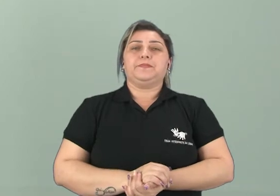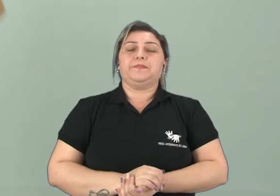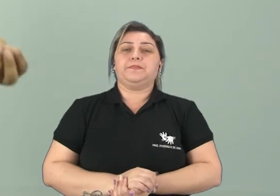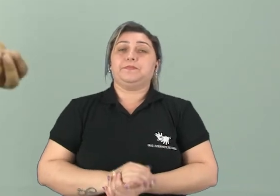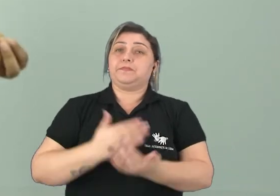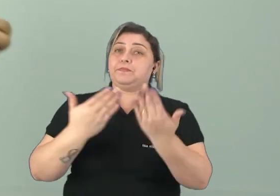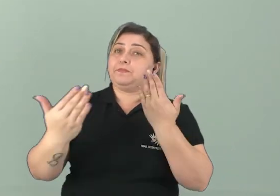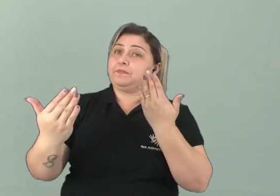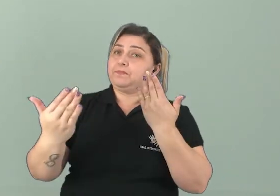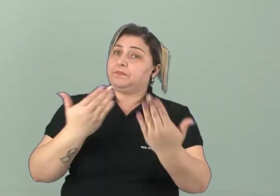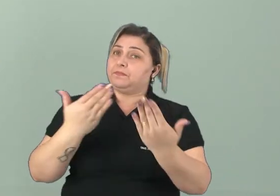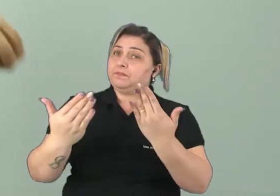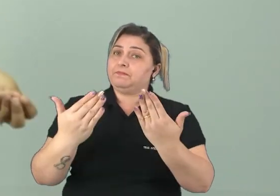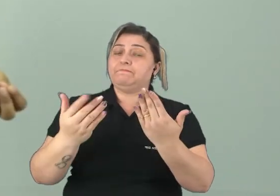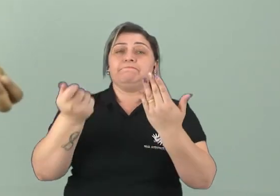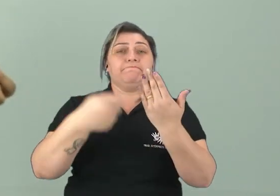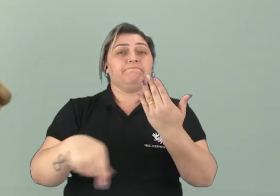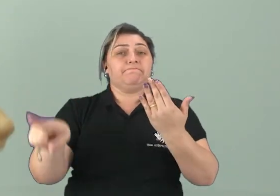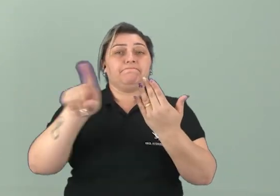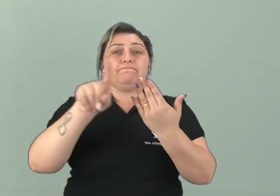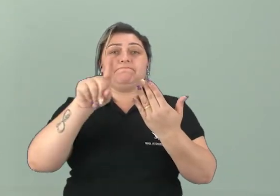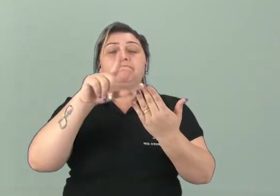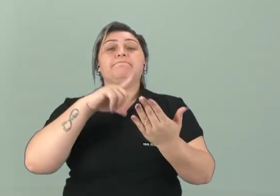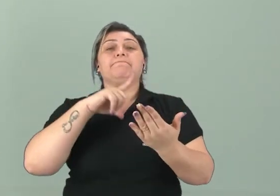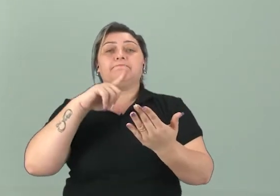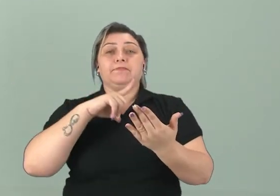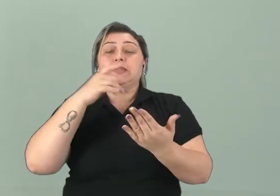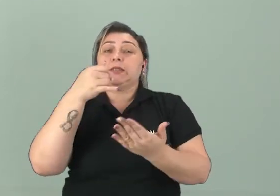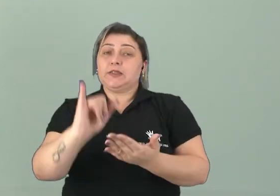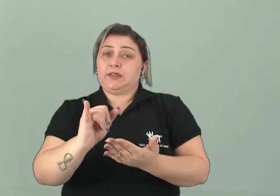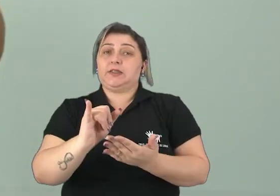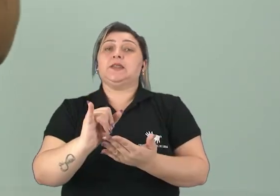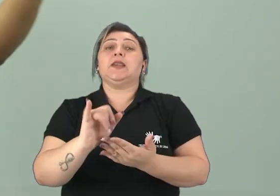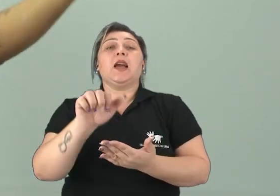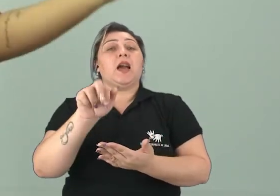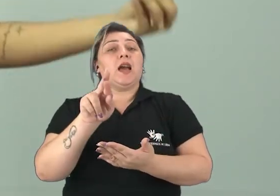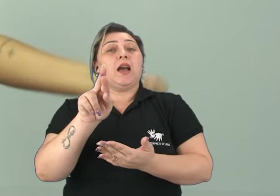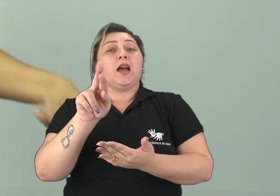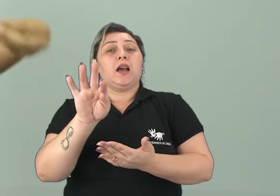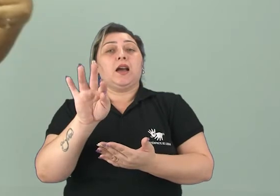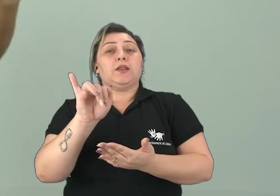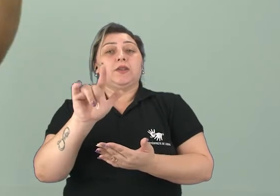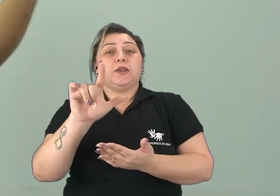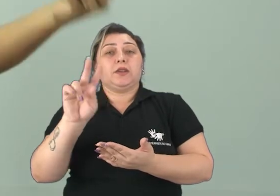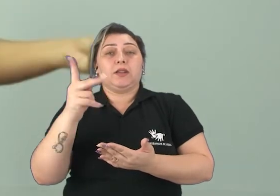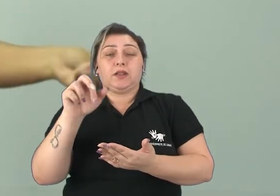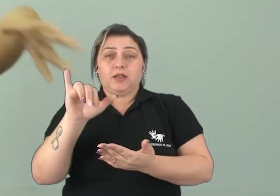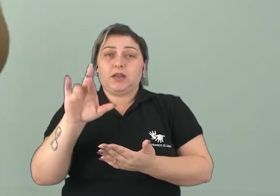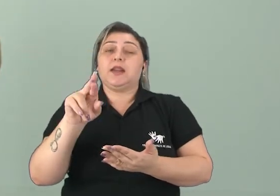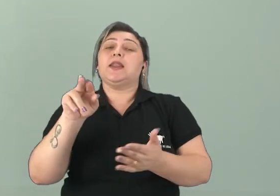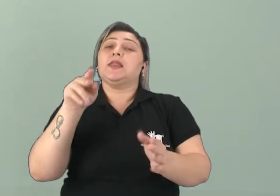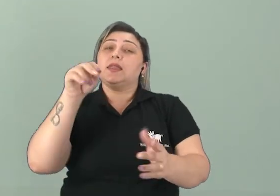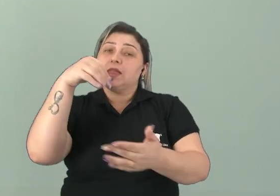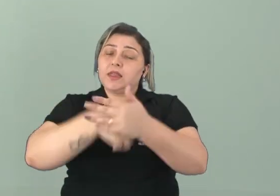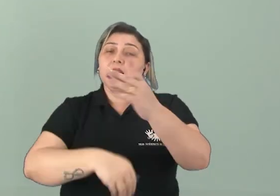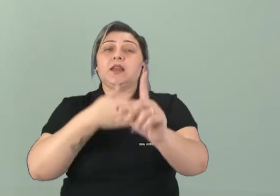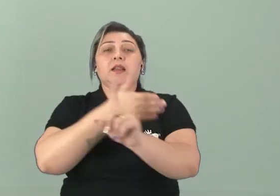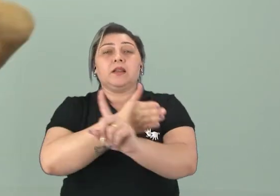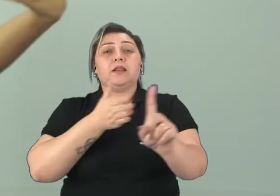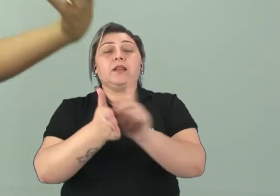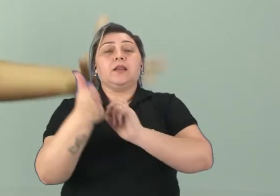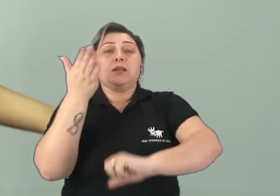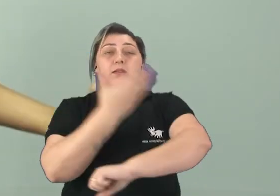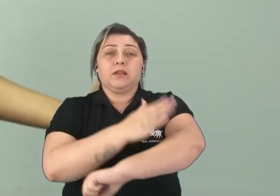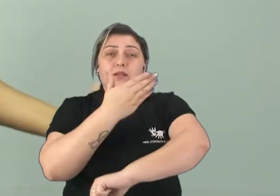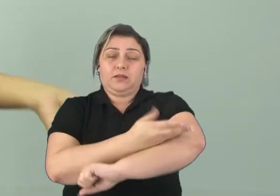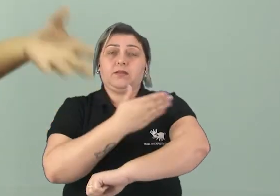dessas comparações que não devem existir, né? Se ela é artilheira dentro da modalidade que ela pratica, dentro com pessoas que